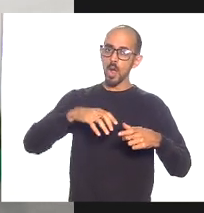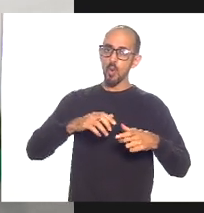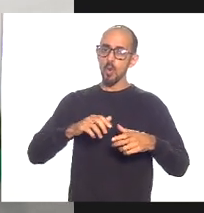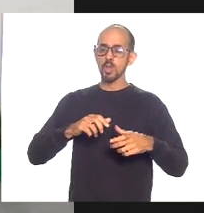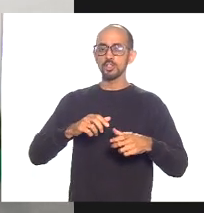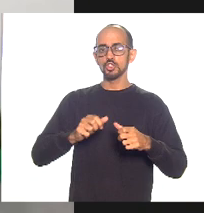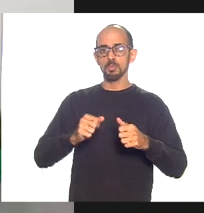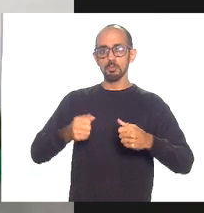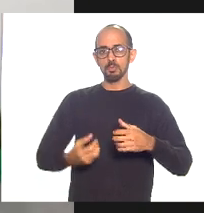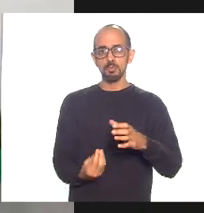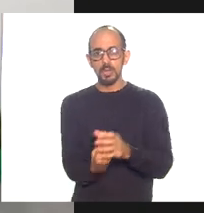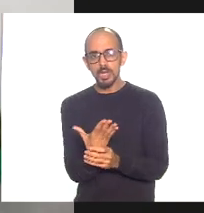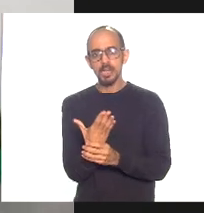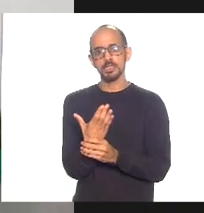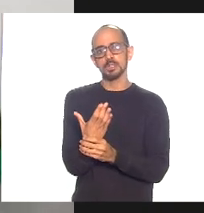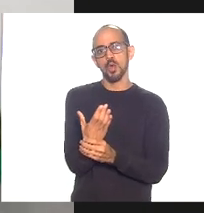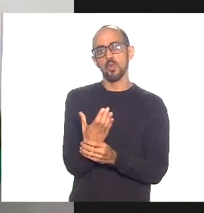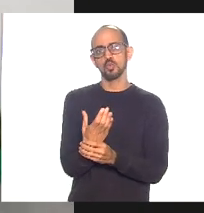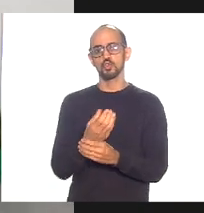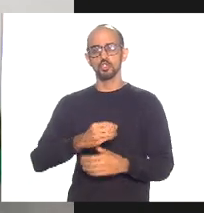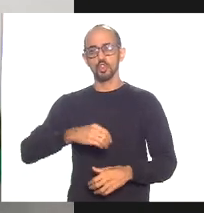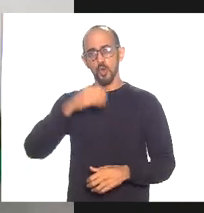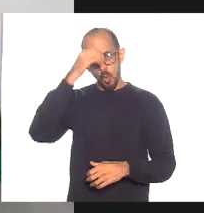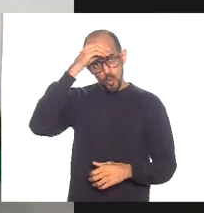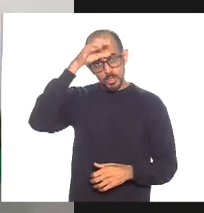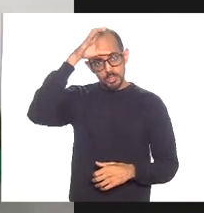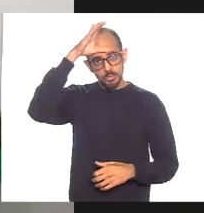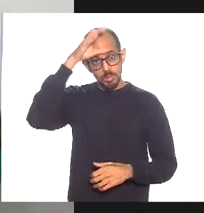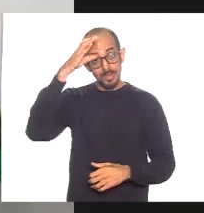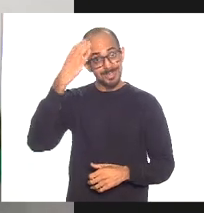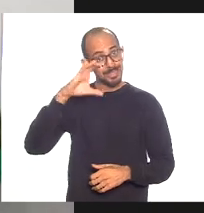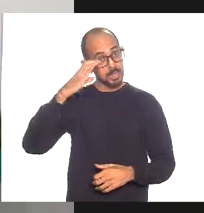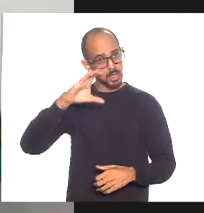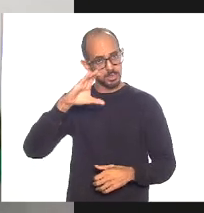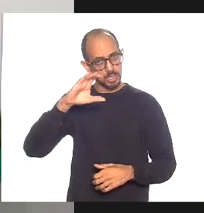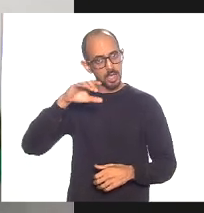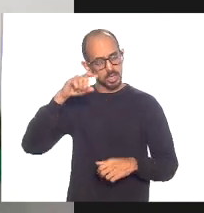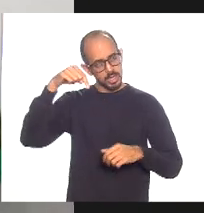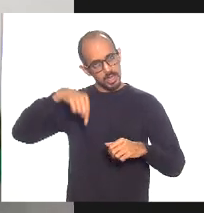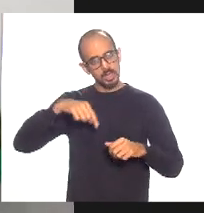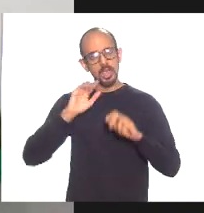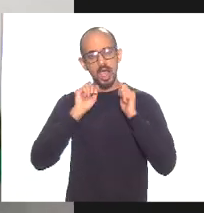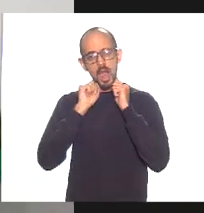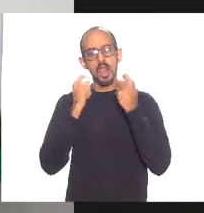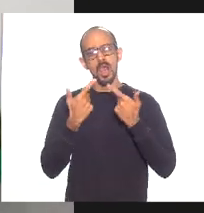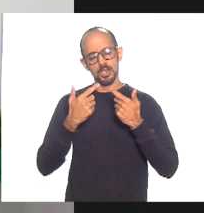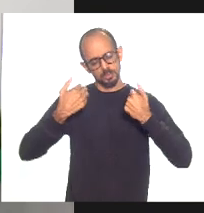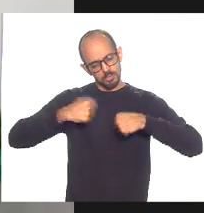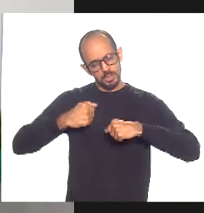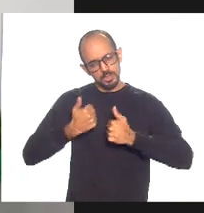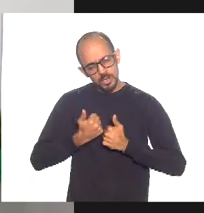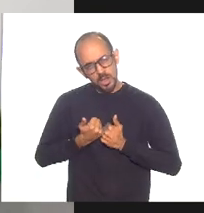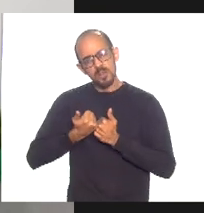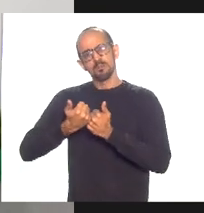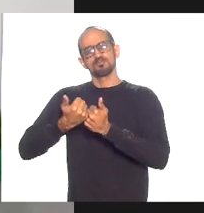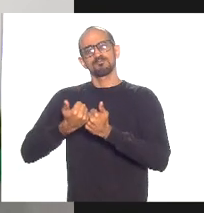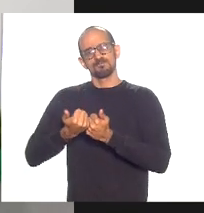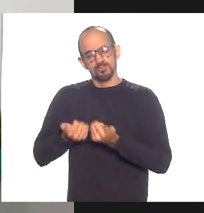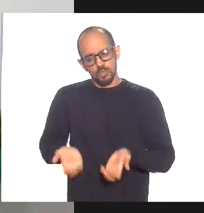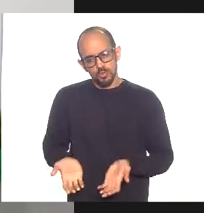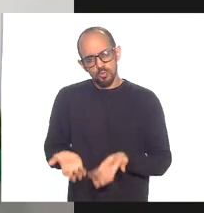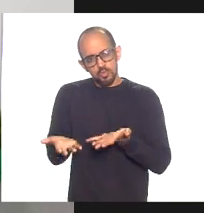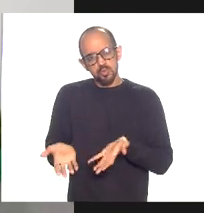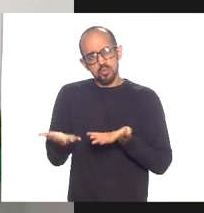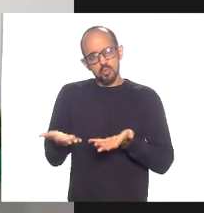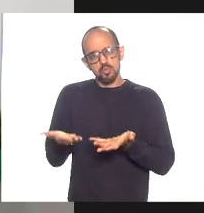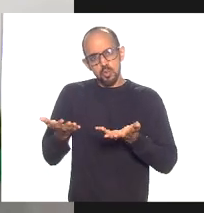produção científico. E essa casa precisa, sim, estar respaldando espaços de saber, de